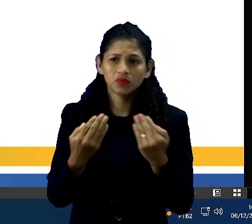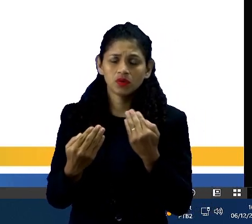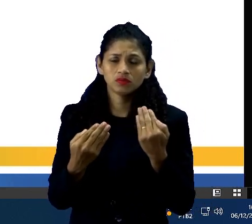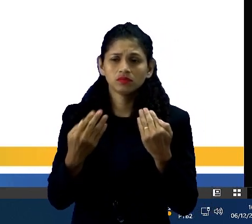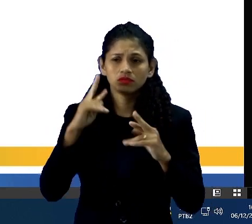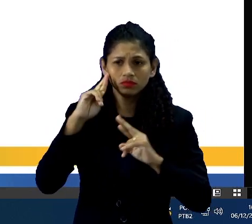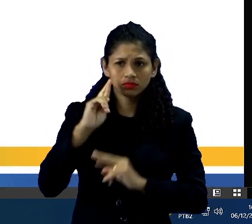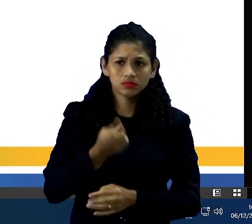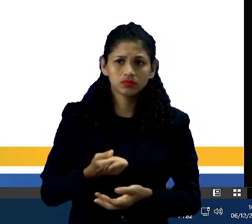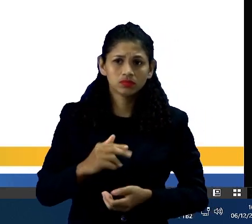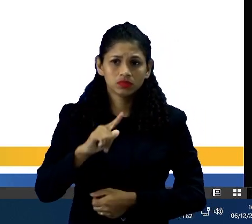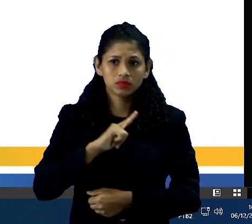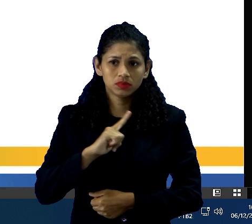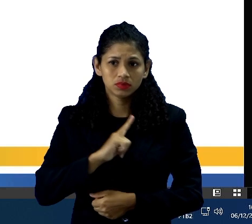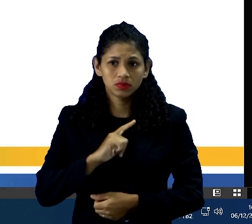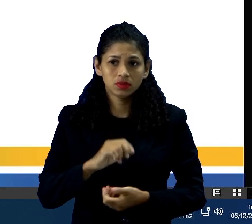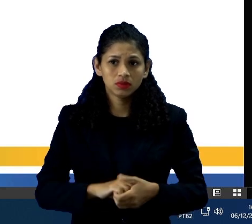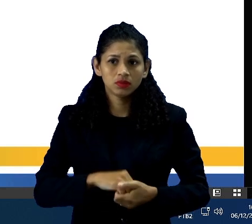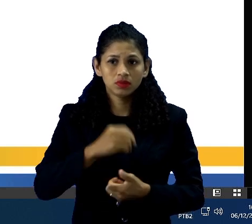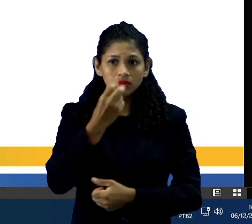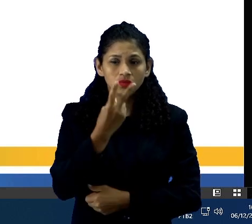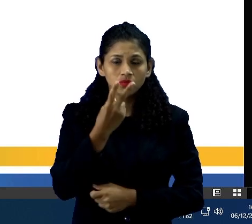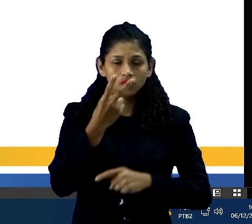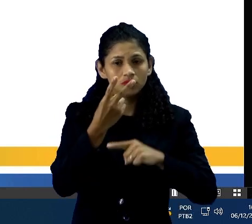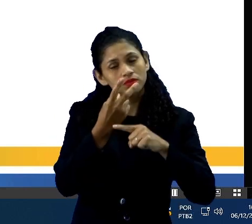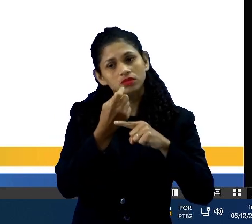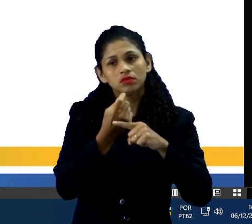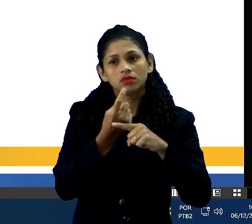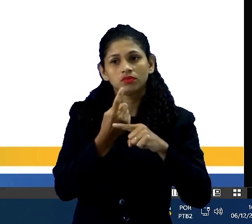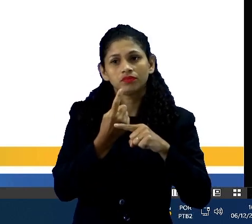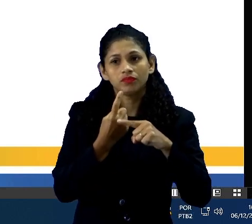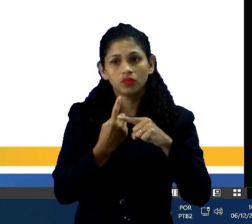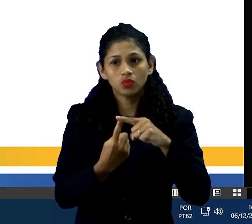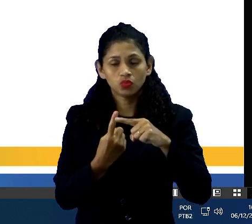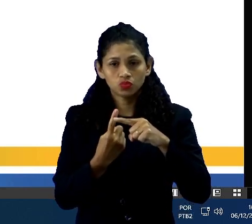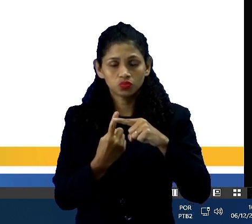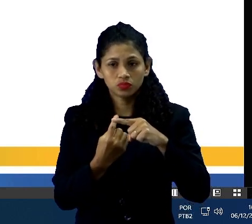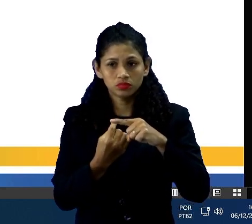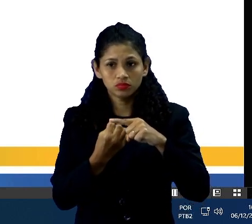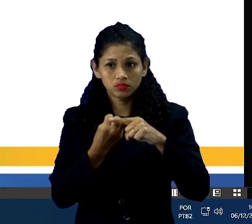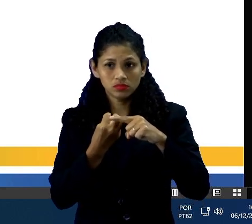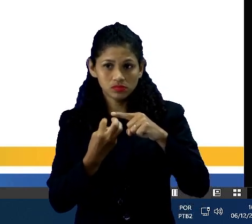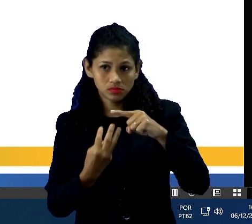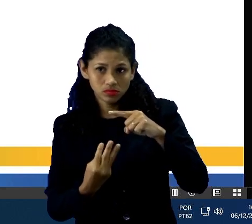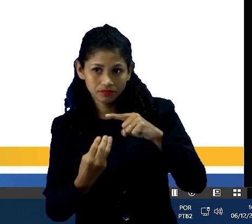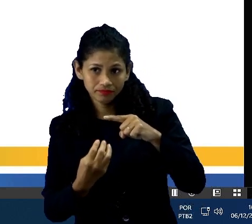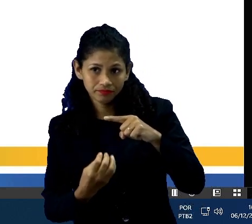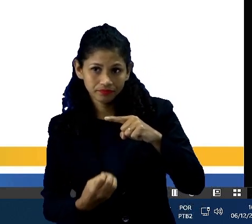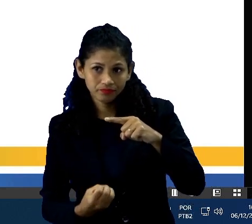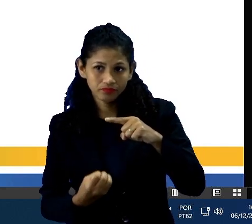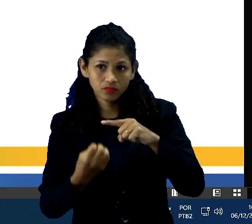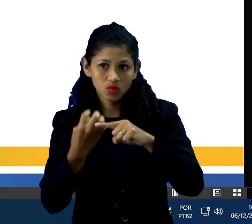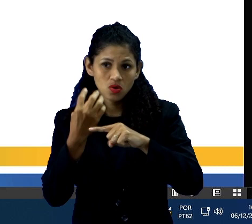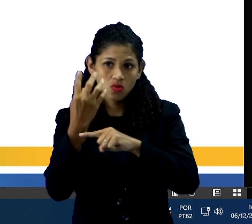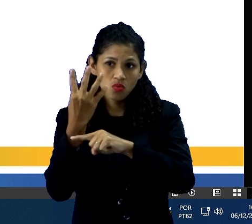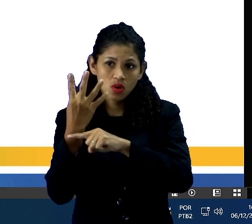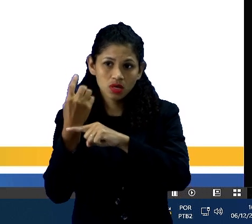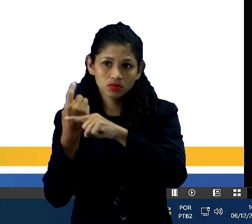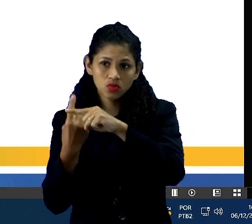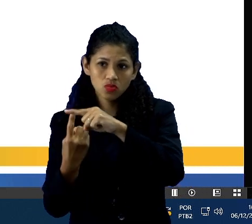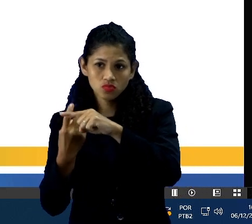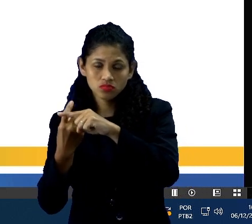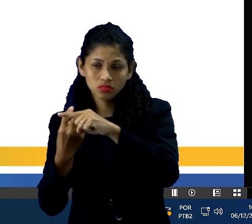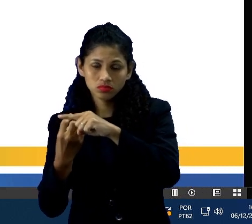razões, temos 2, que está para 1 sobre 30, que é igual a 4, que está para 1 sobre